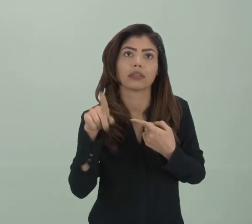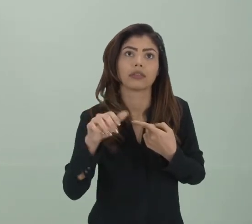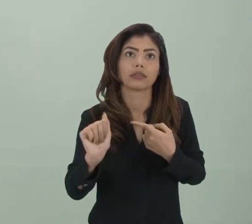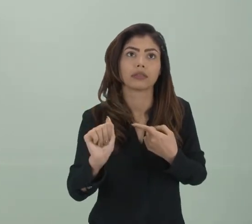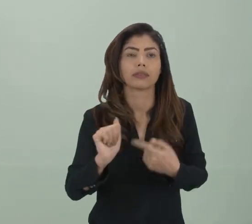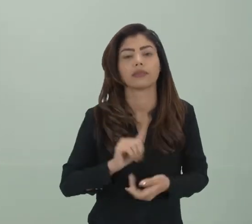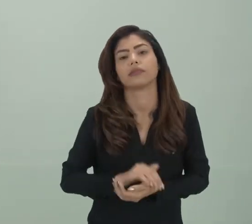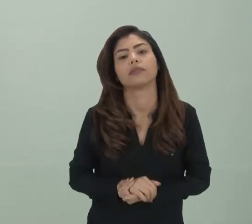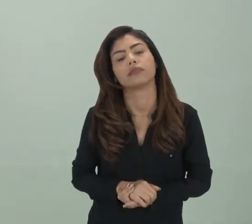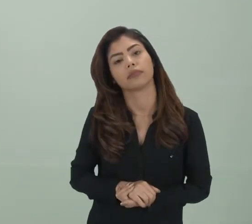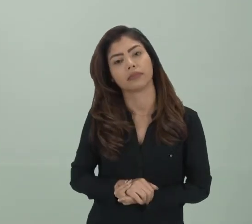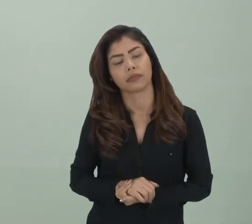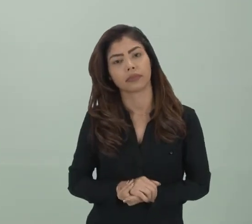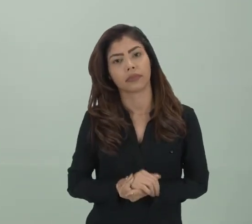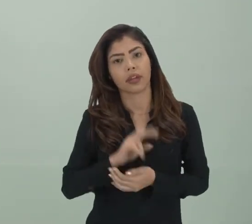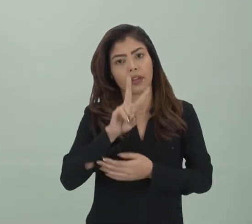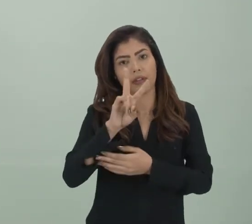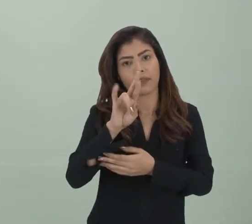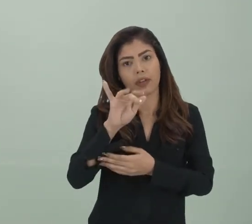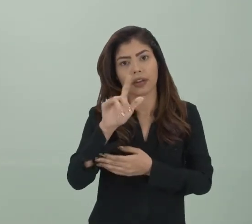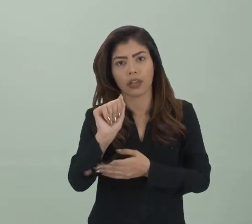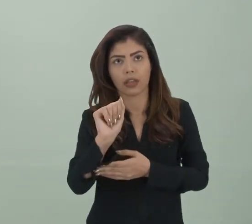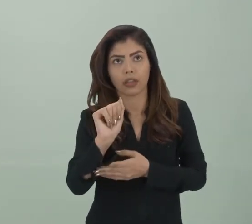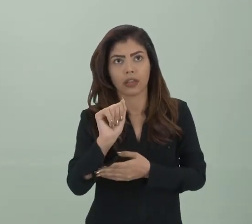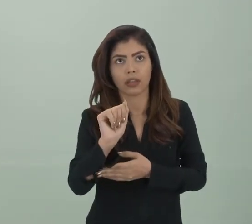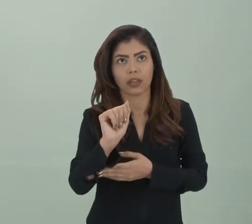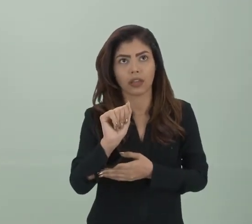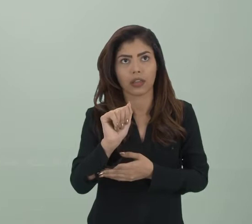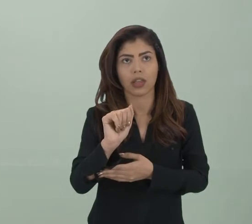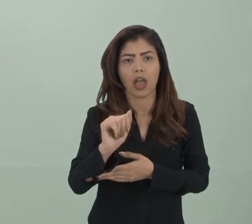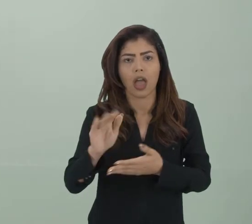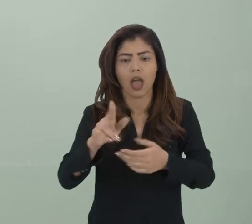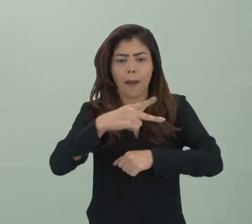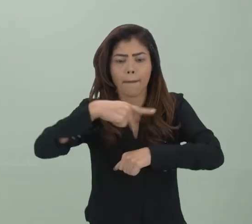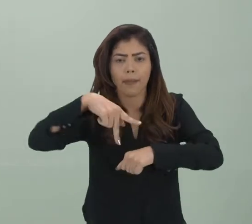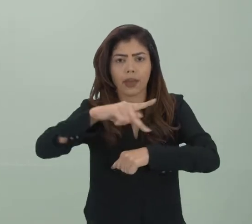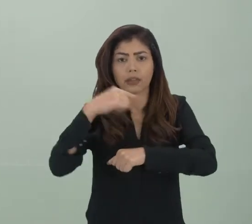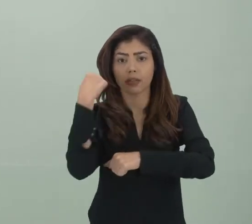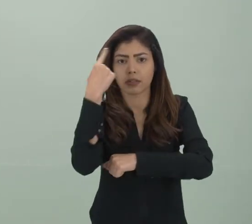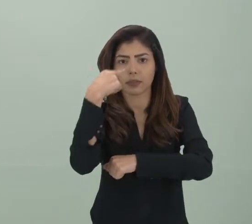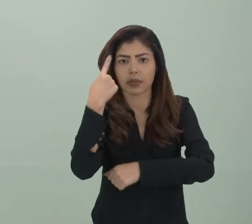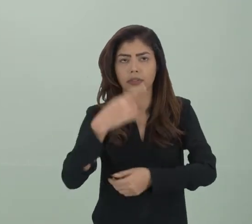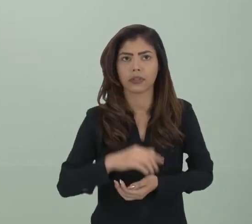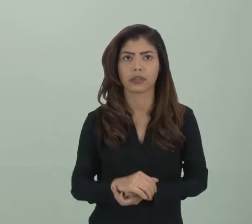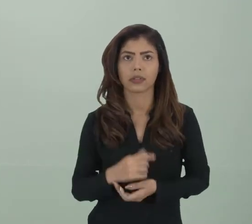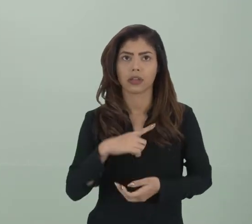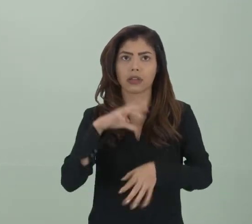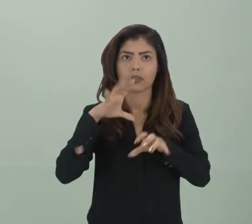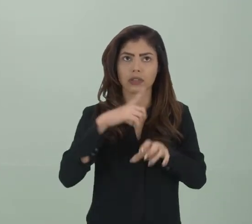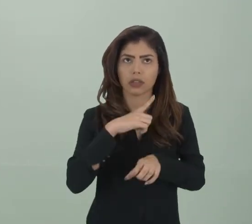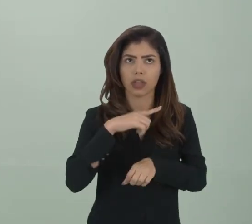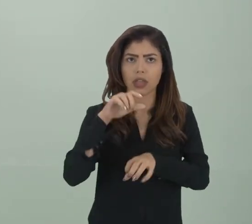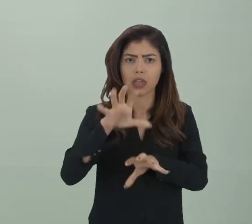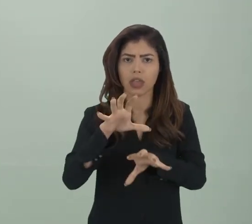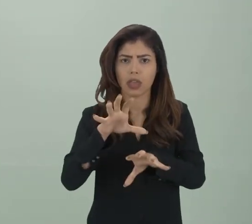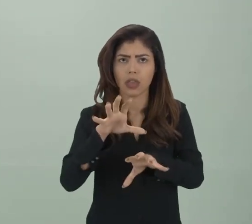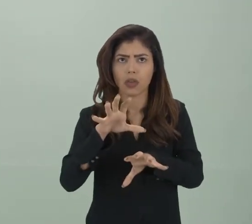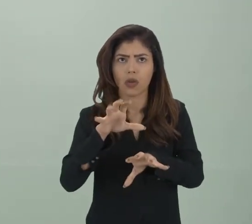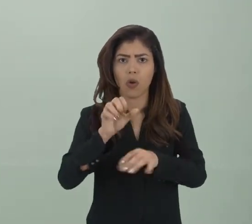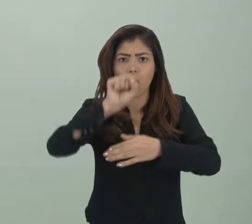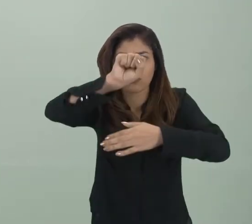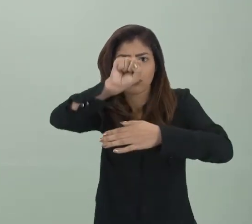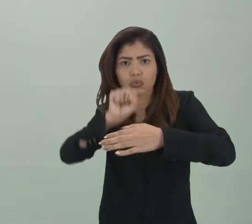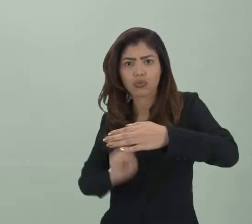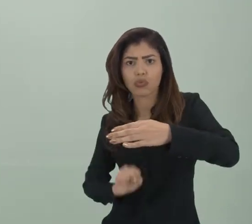Andaluça é variado da região de Andalucia, lá na Espanha. A região de Andalucia ela está localizada no sul